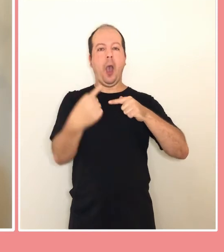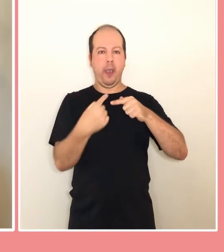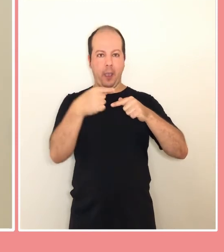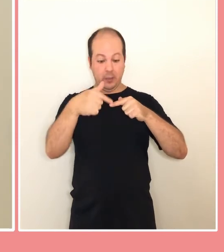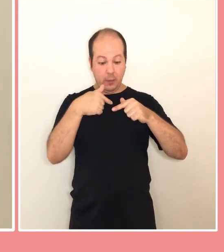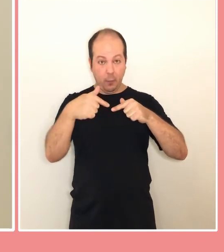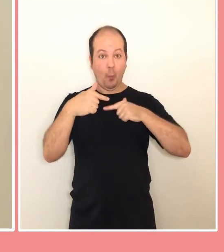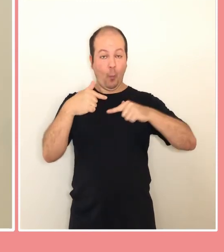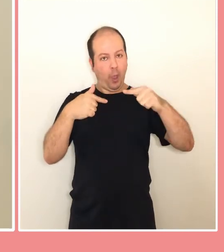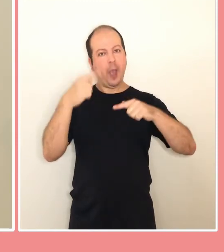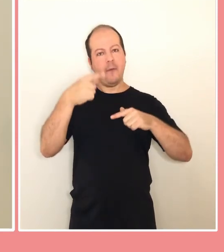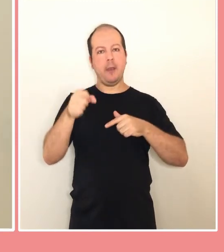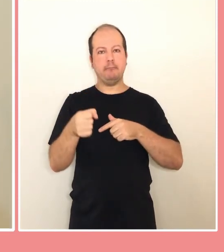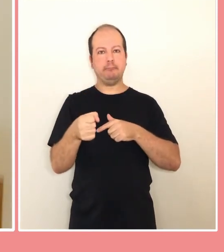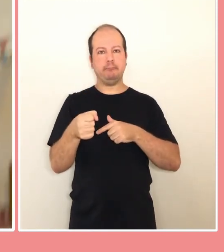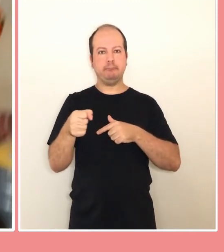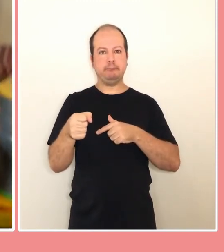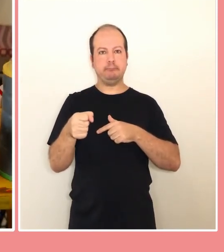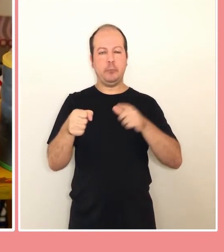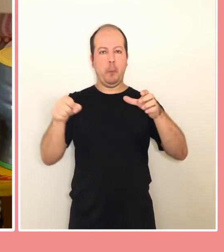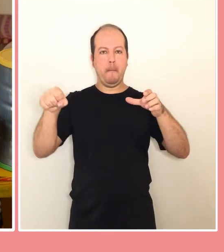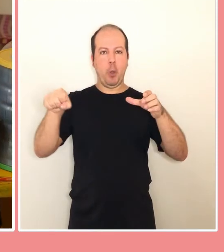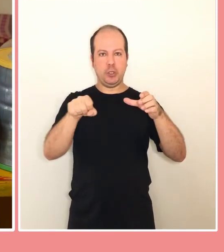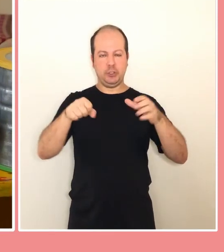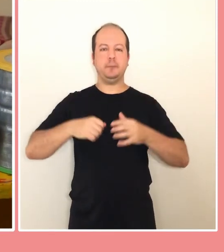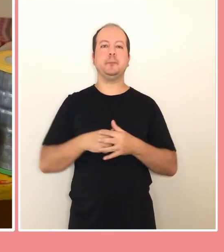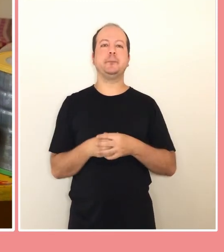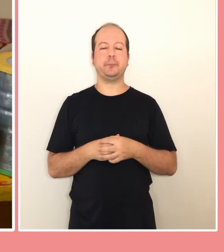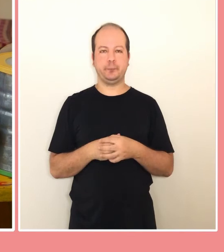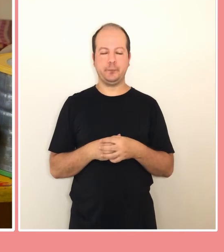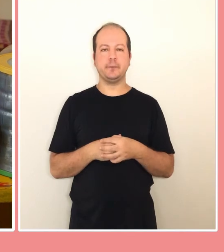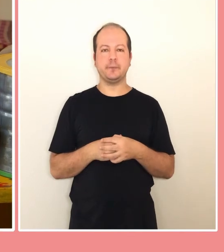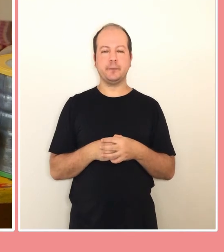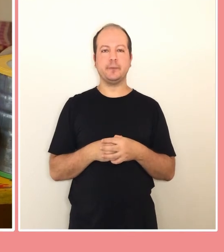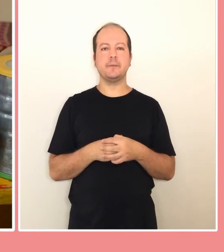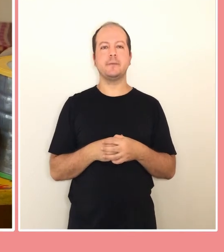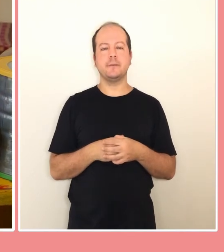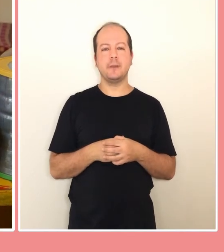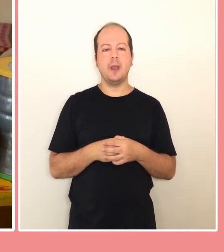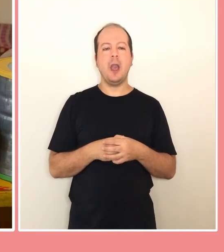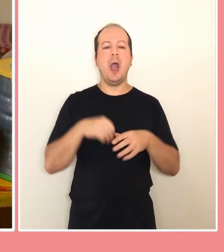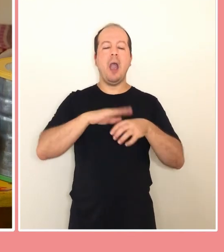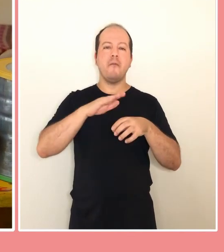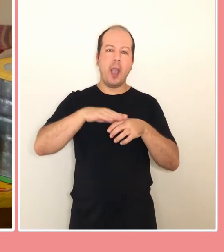uma extremidade e o pote vai ficar em outra, oposto. Então aqui a gente vai laceando